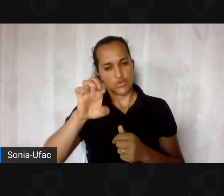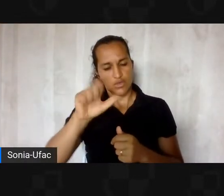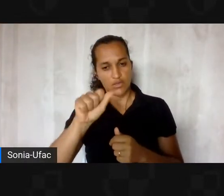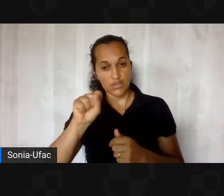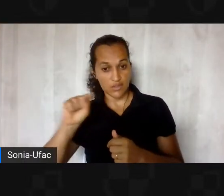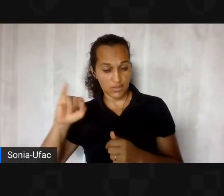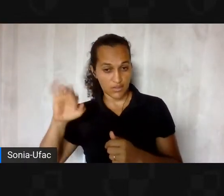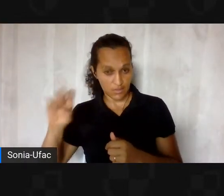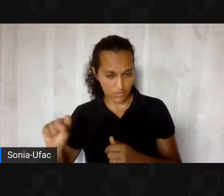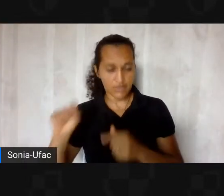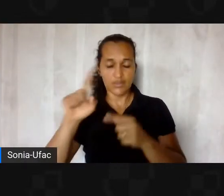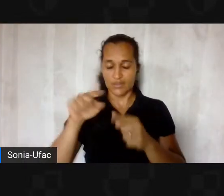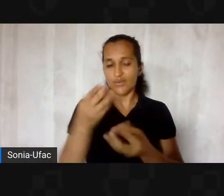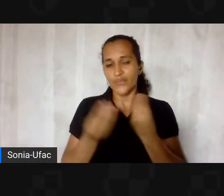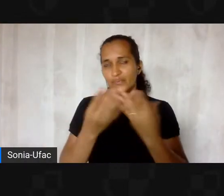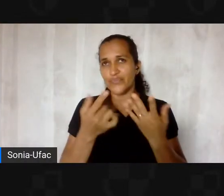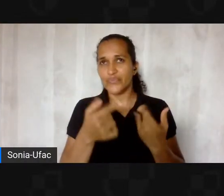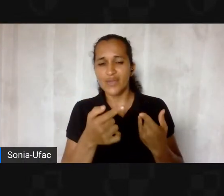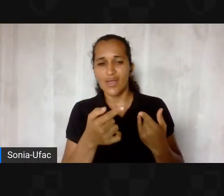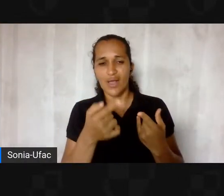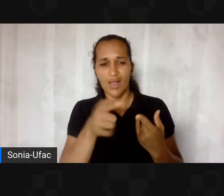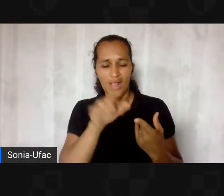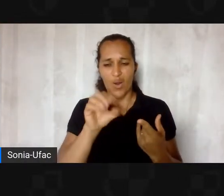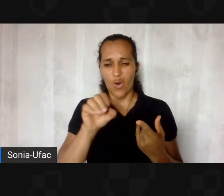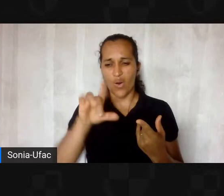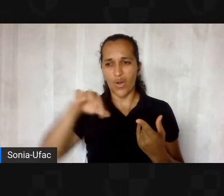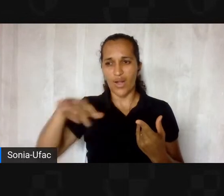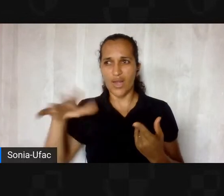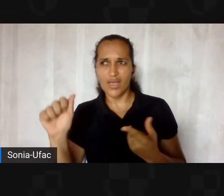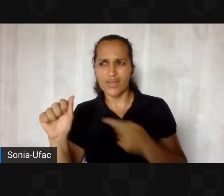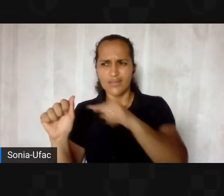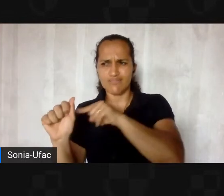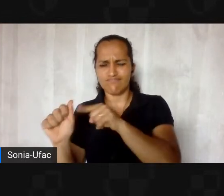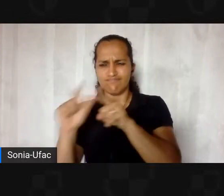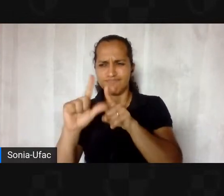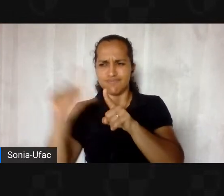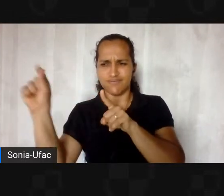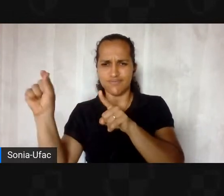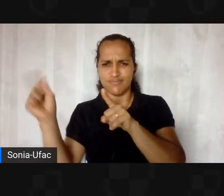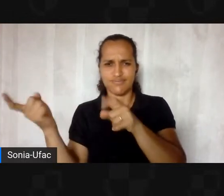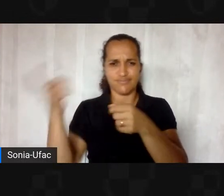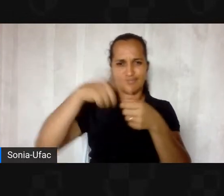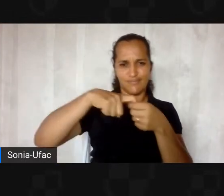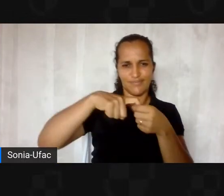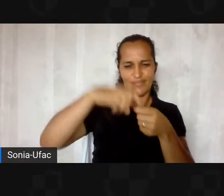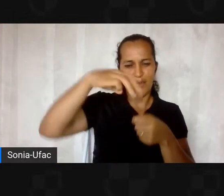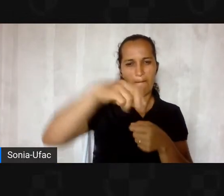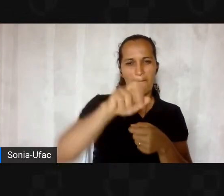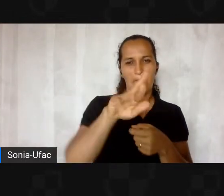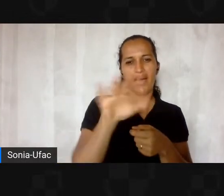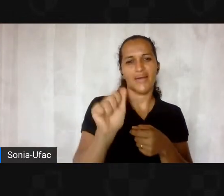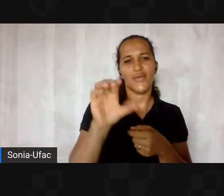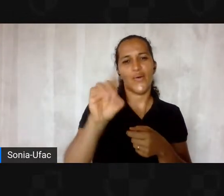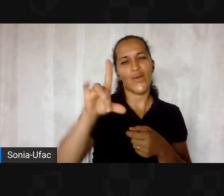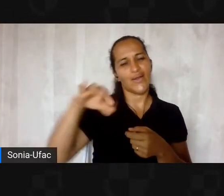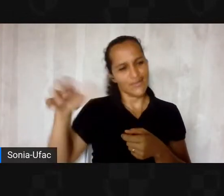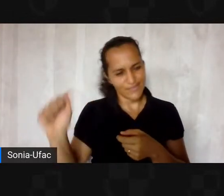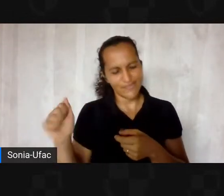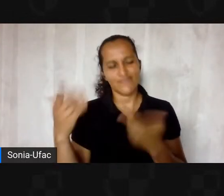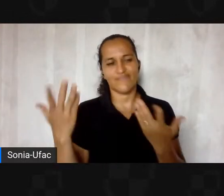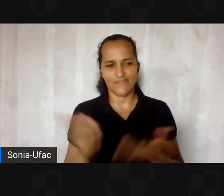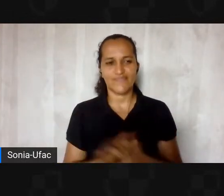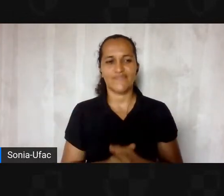saía Olinda e entrava Maria Olinda, o pessoal da primeira turma. E a segunda